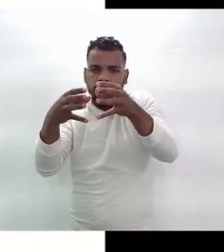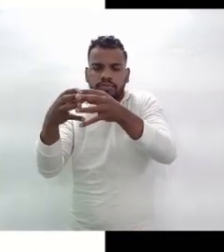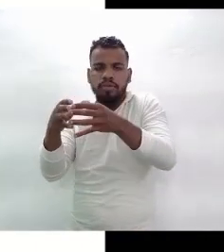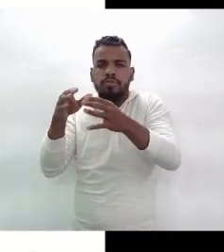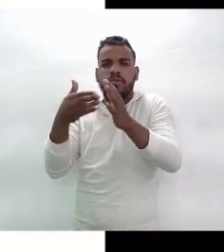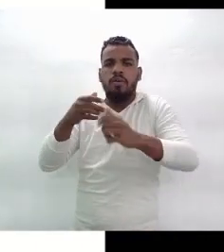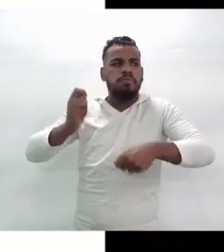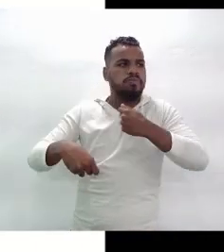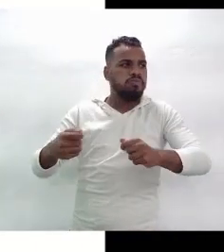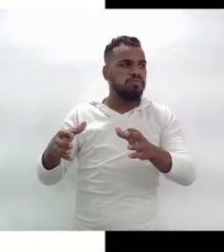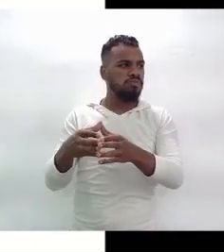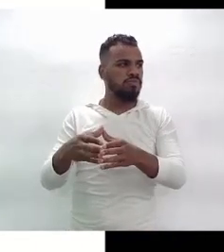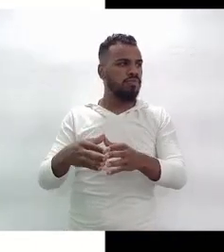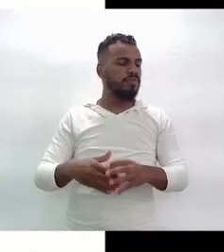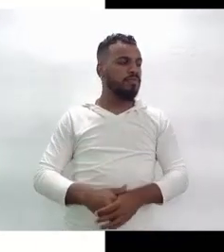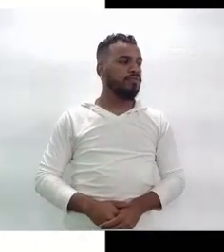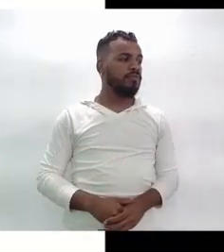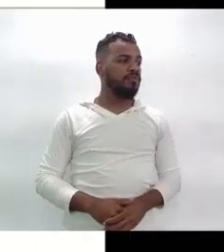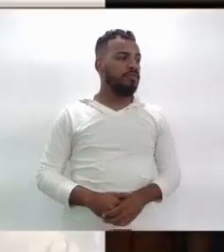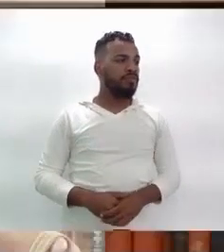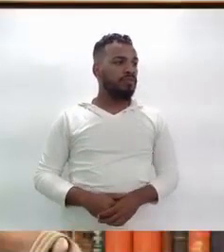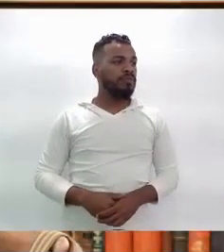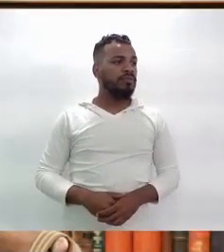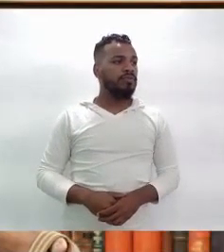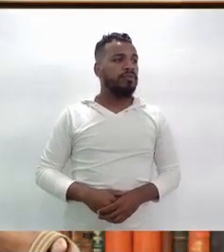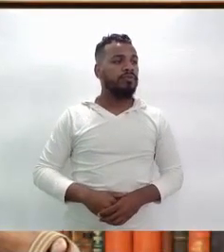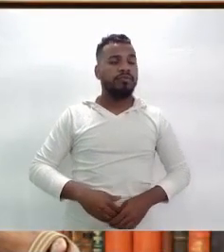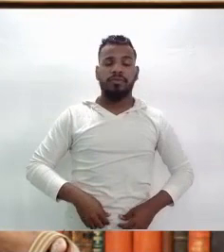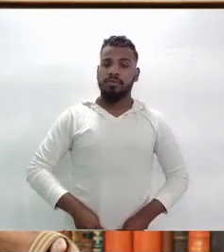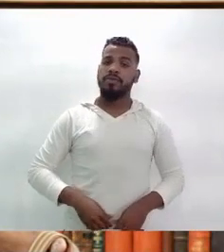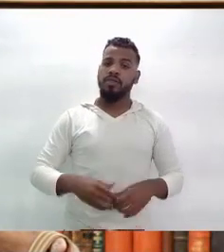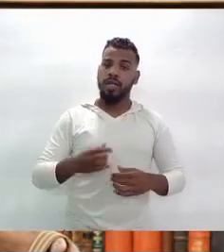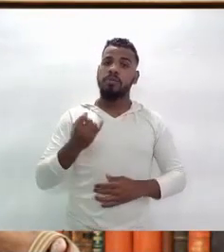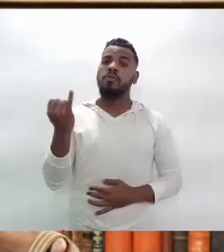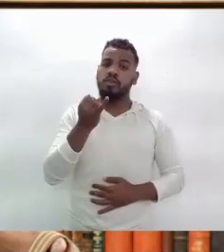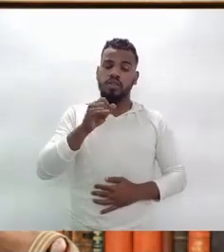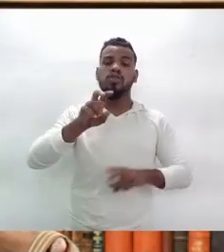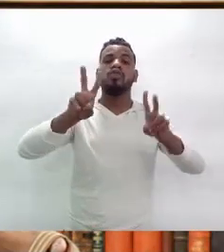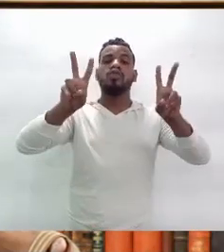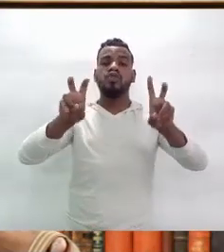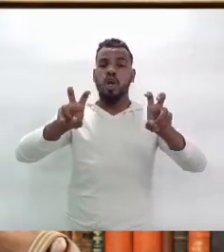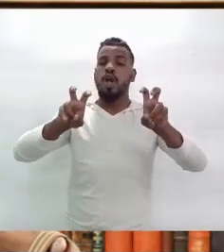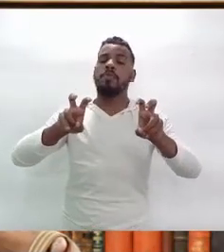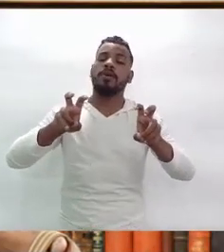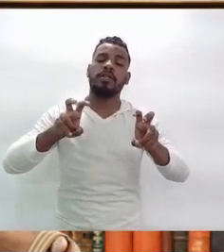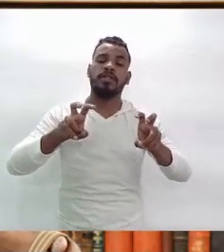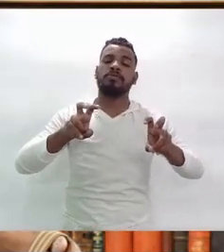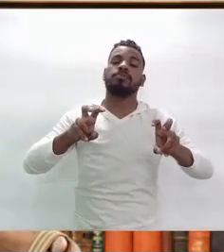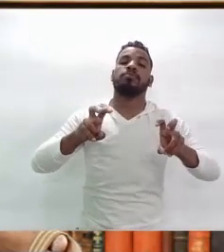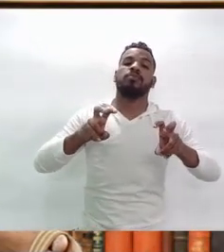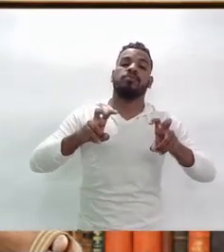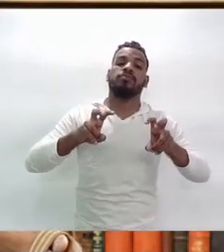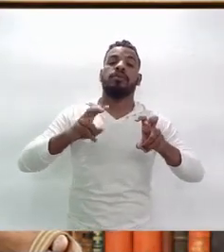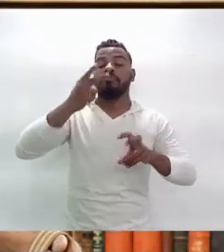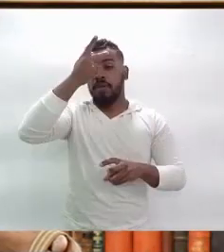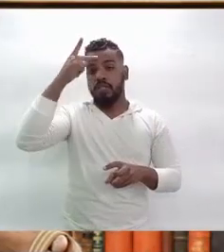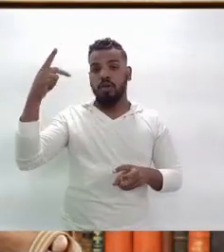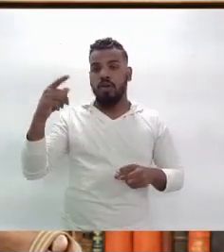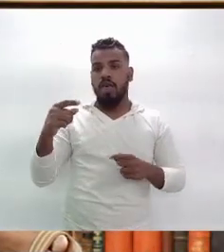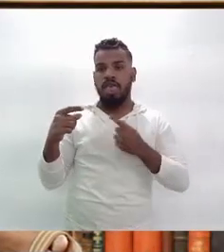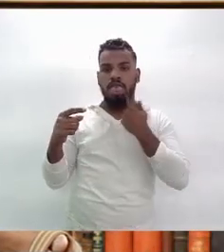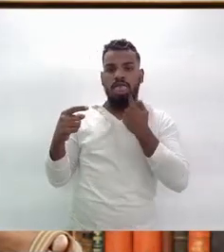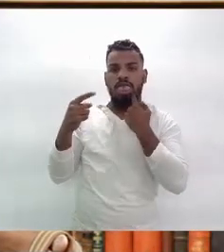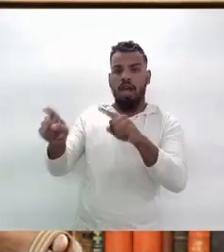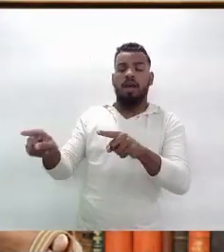é que a senhora falou algo muito importante, que foi justamente essa questão de muitas pessoas criticam porque